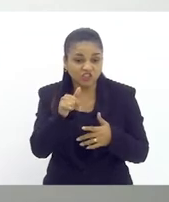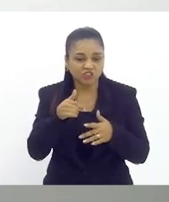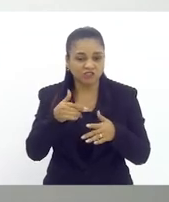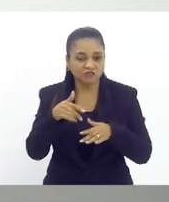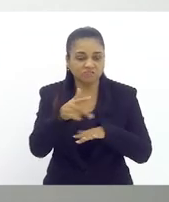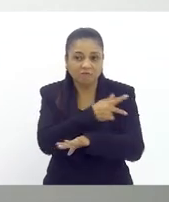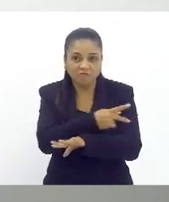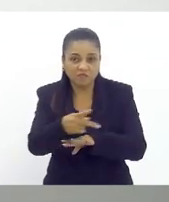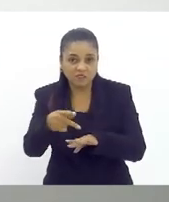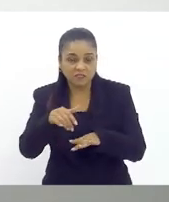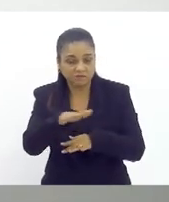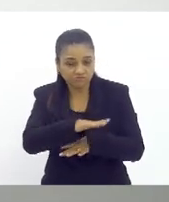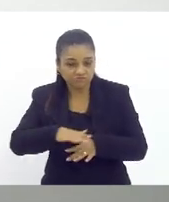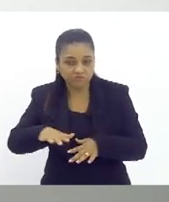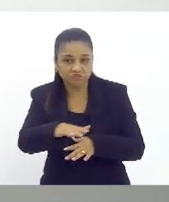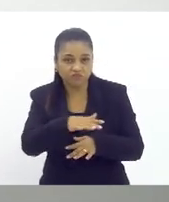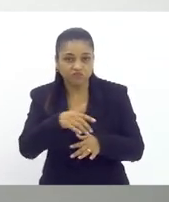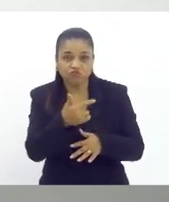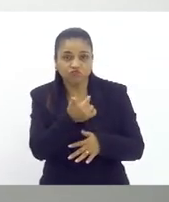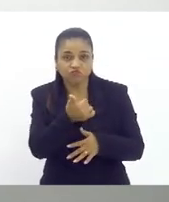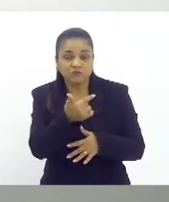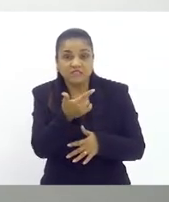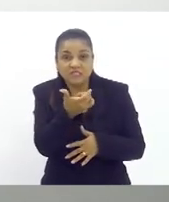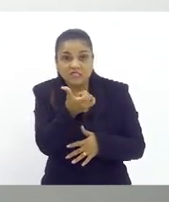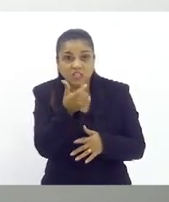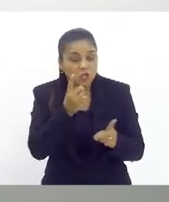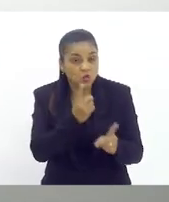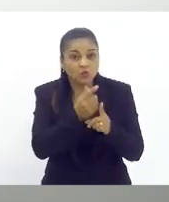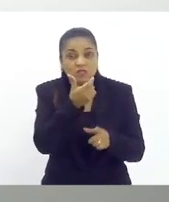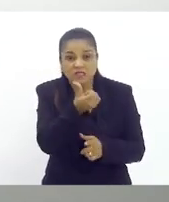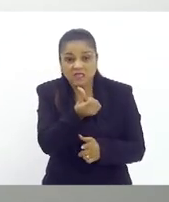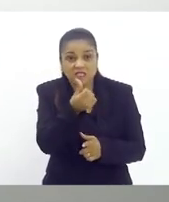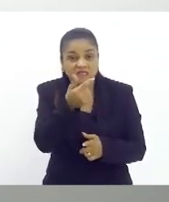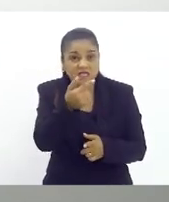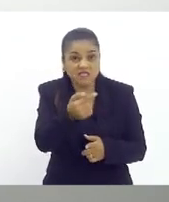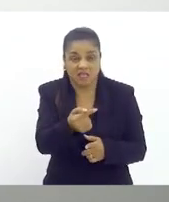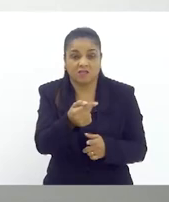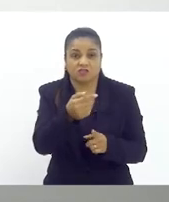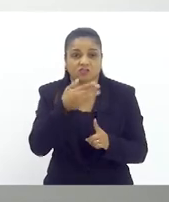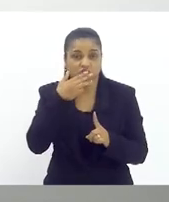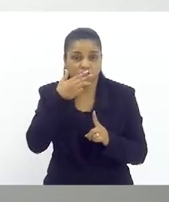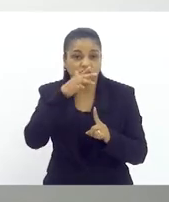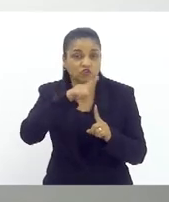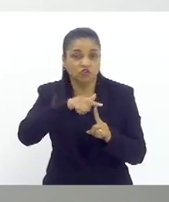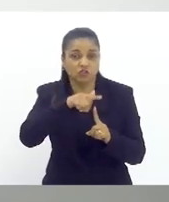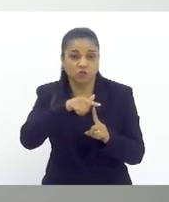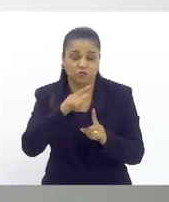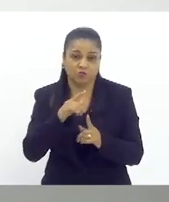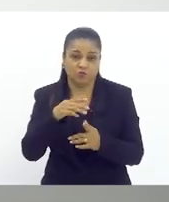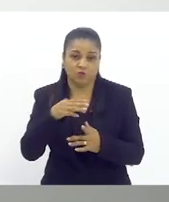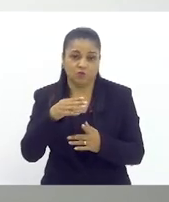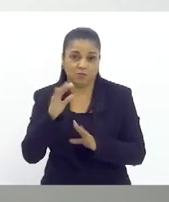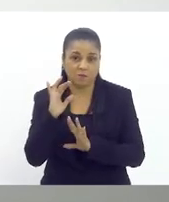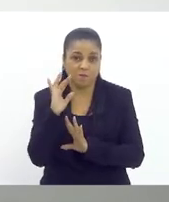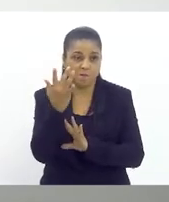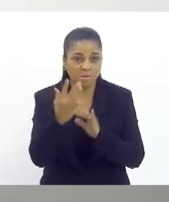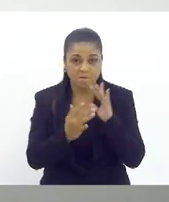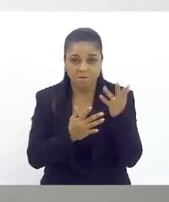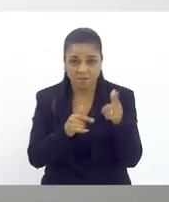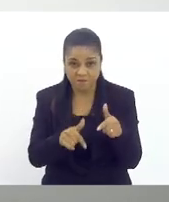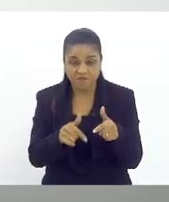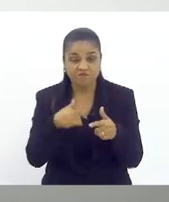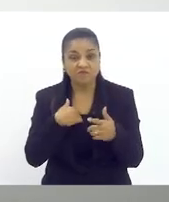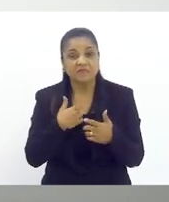espécies novas que a gente não tinha ainda eu ia dizer que a promo das Rio tem 500 espécies